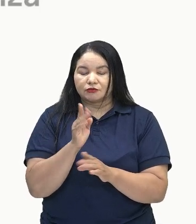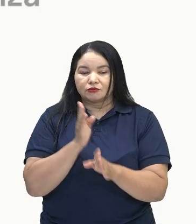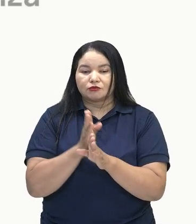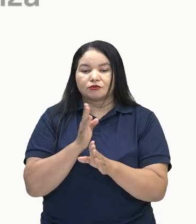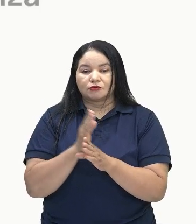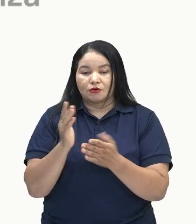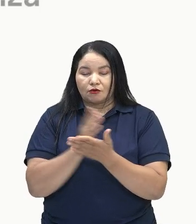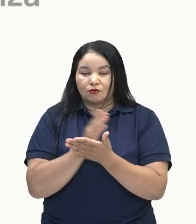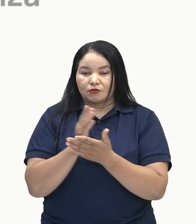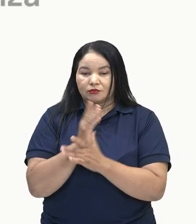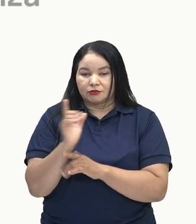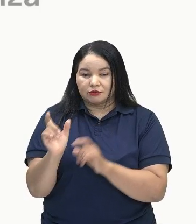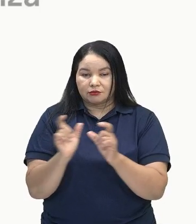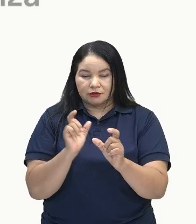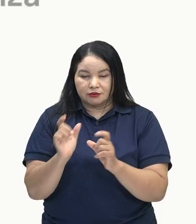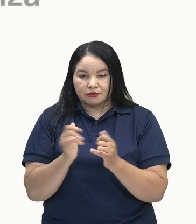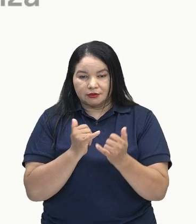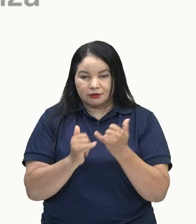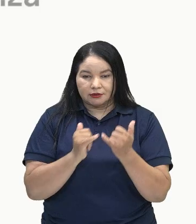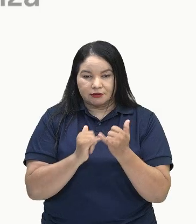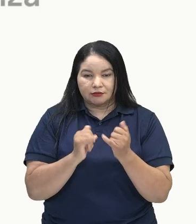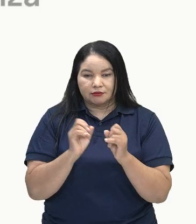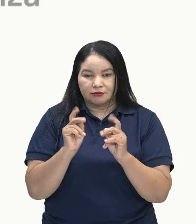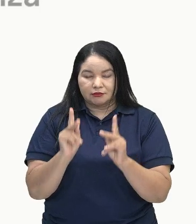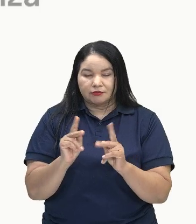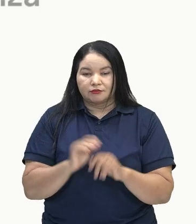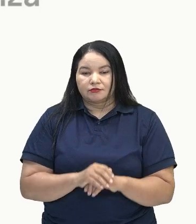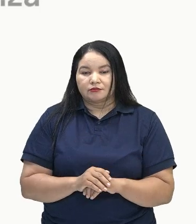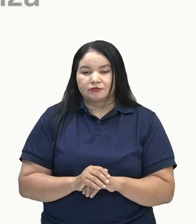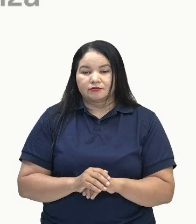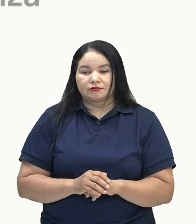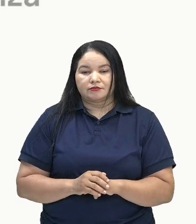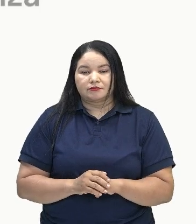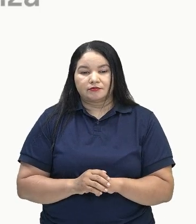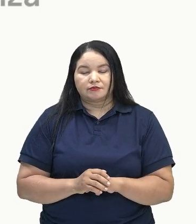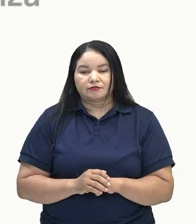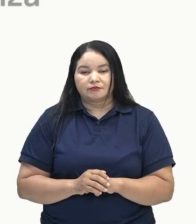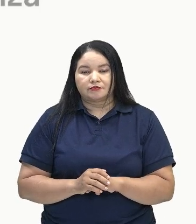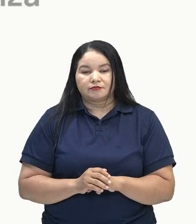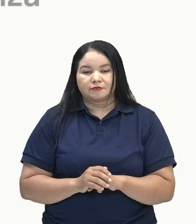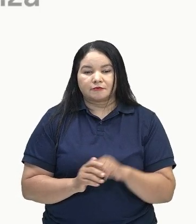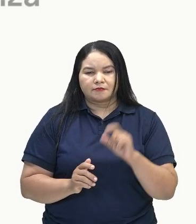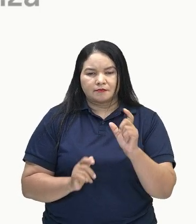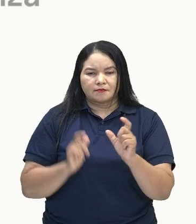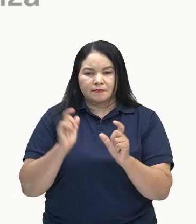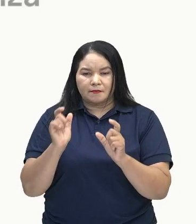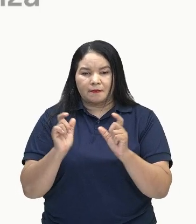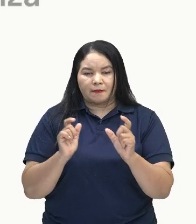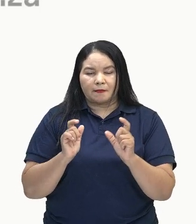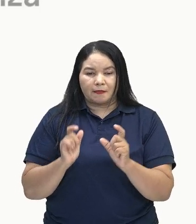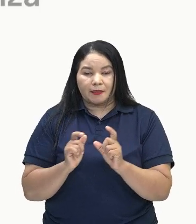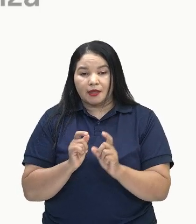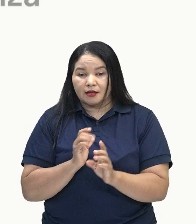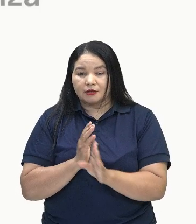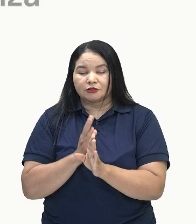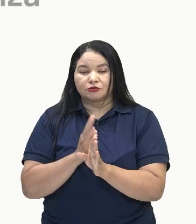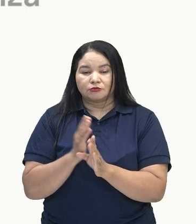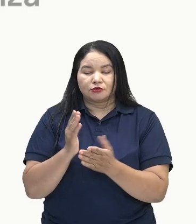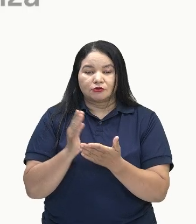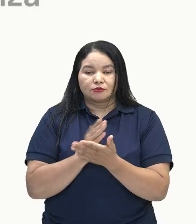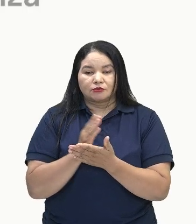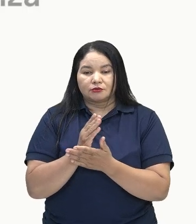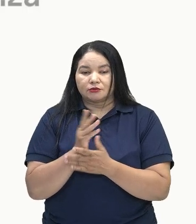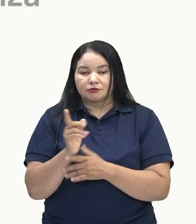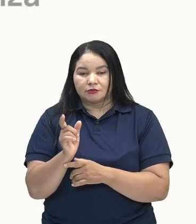Future generations, então, will suffer. Suffer pode levar alguns a lembrarem de que vão